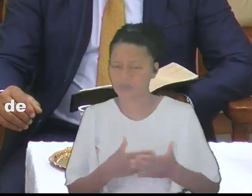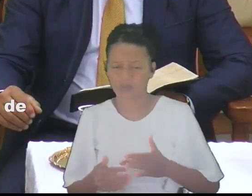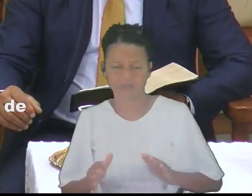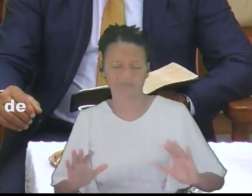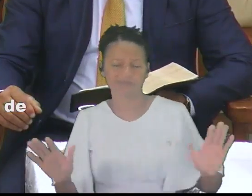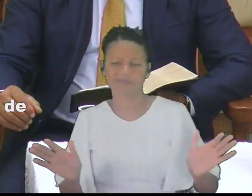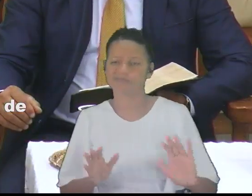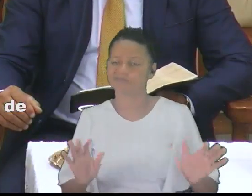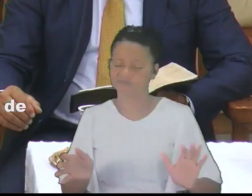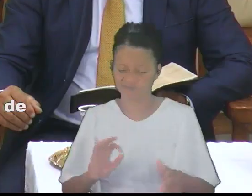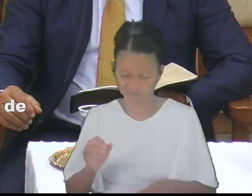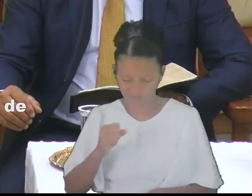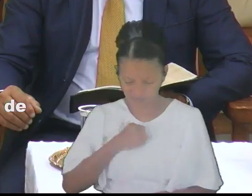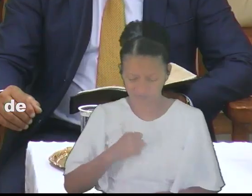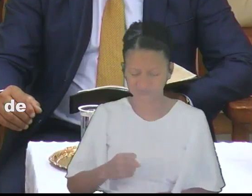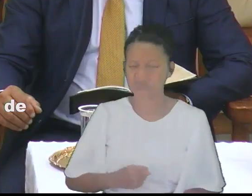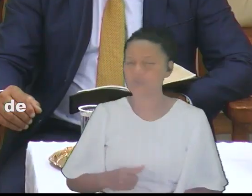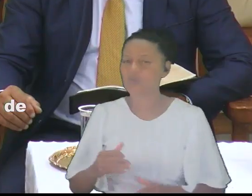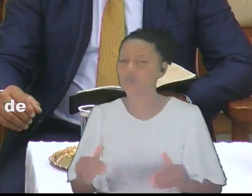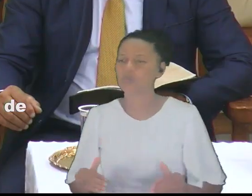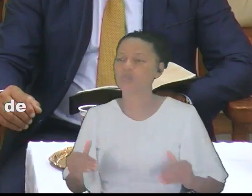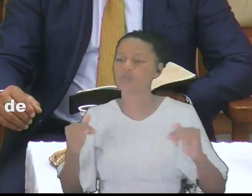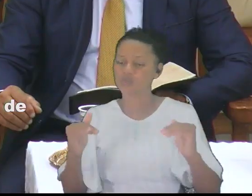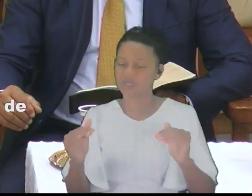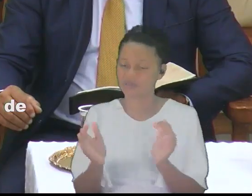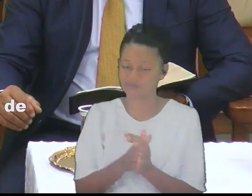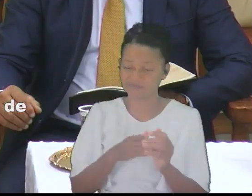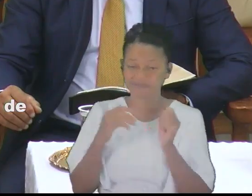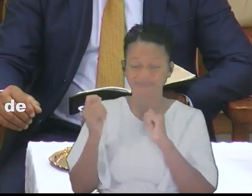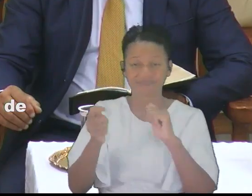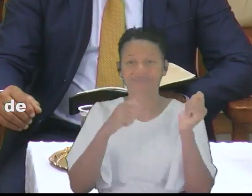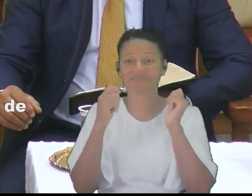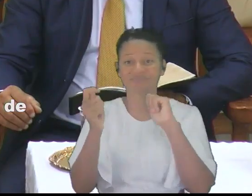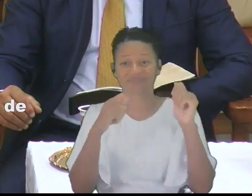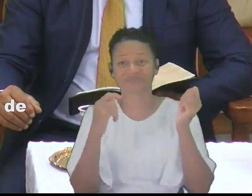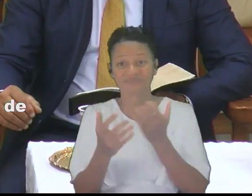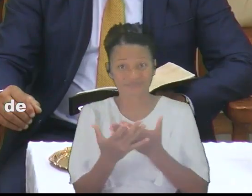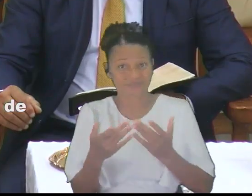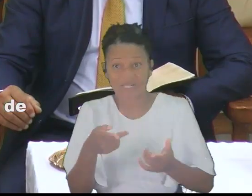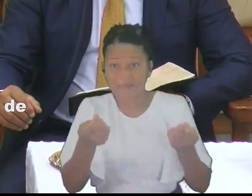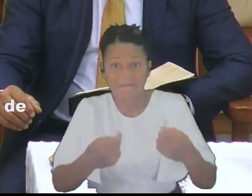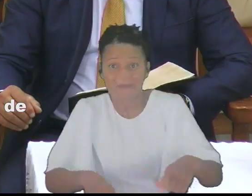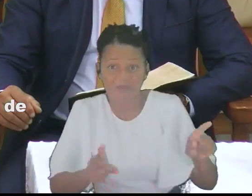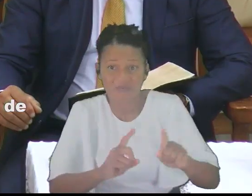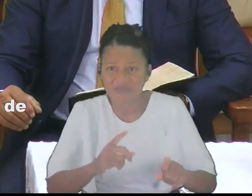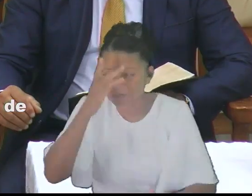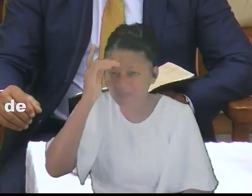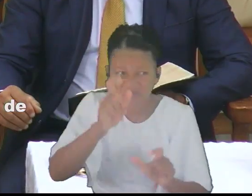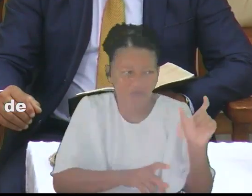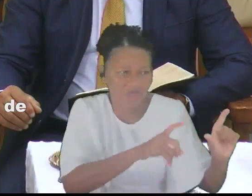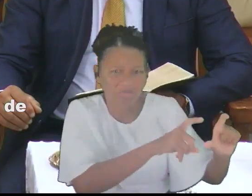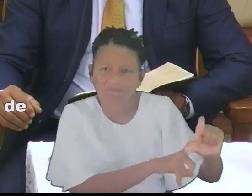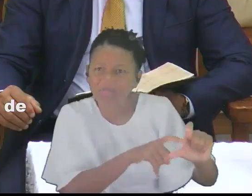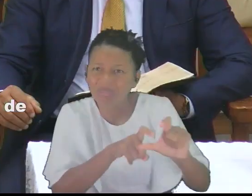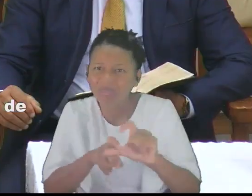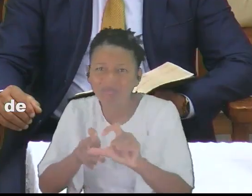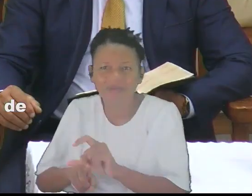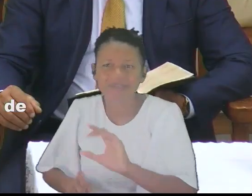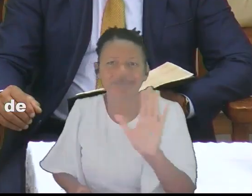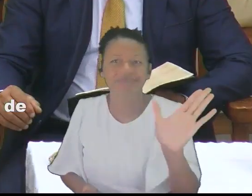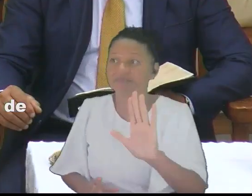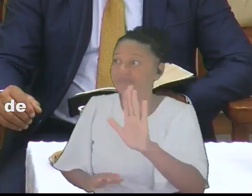um grande sacerdote. Aleluia. Você não precisa mais de ninguém. Você não precisa, para